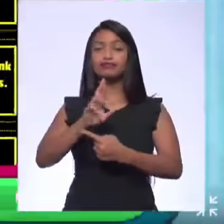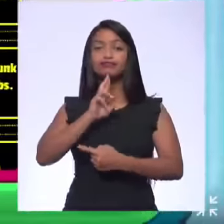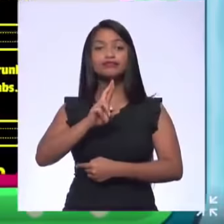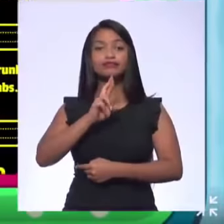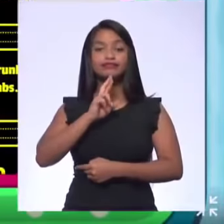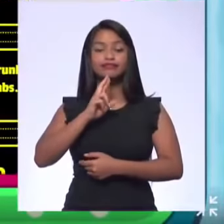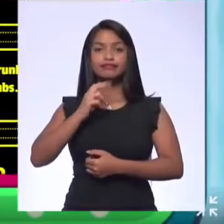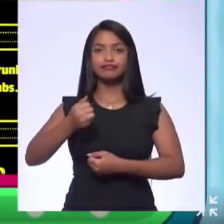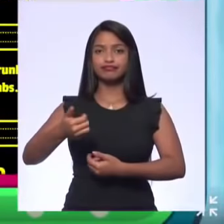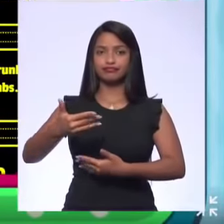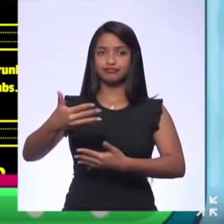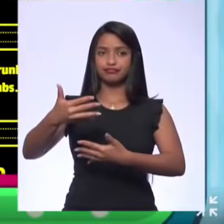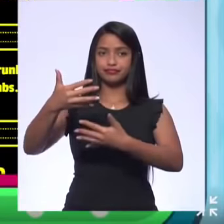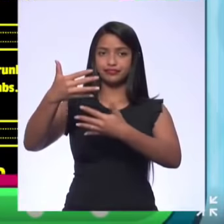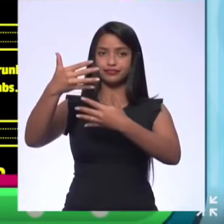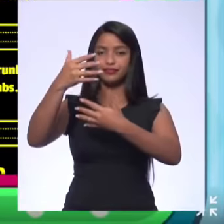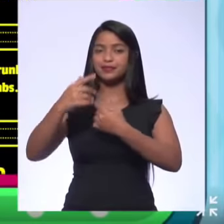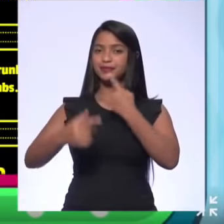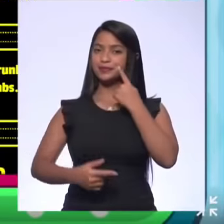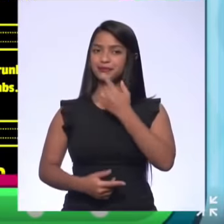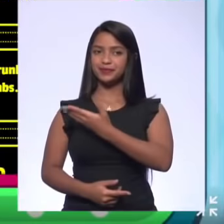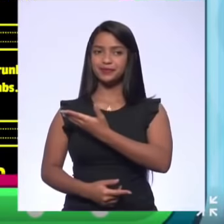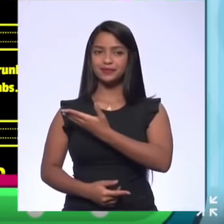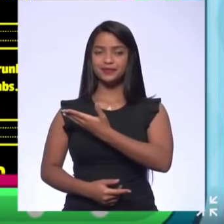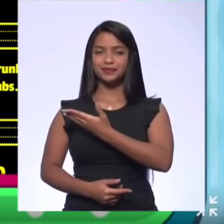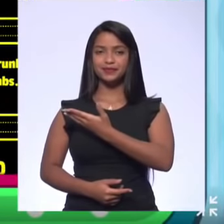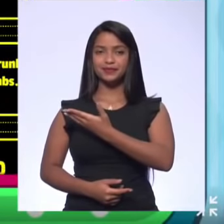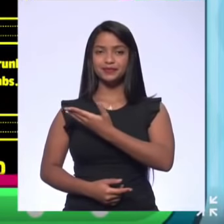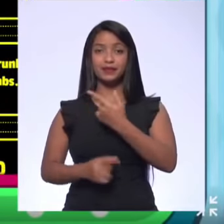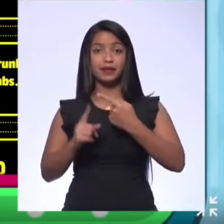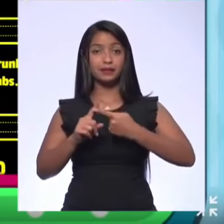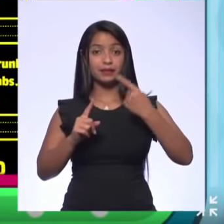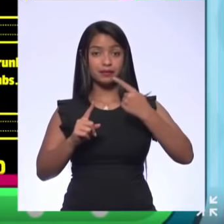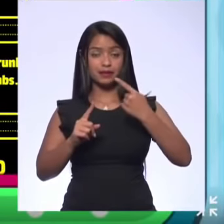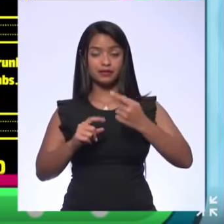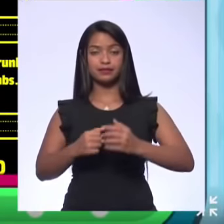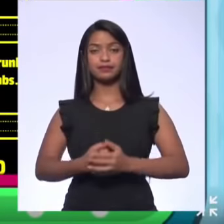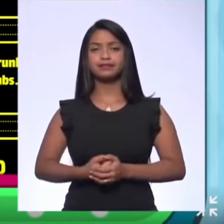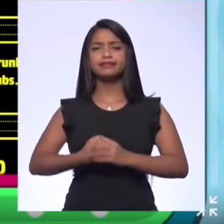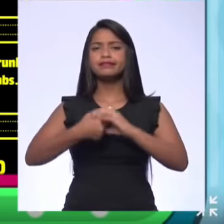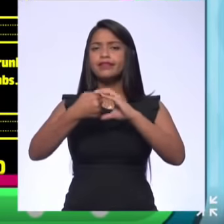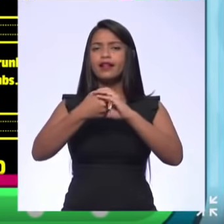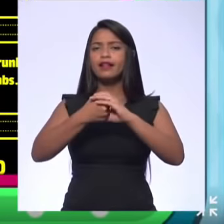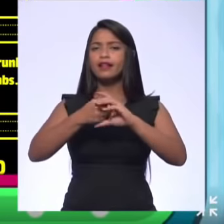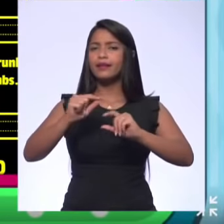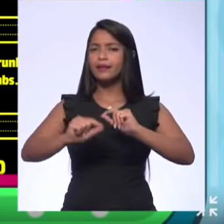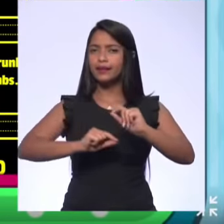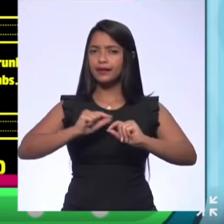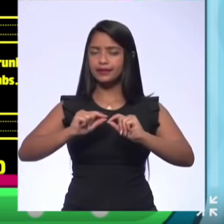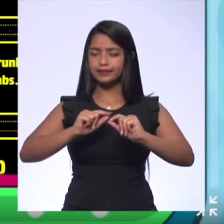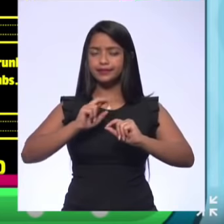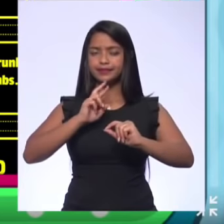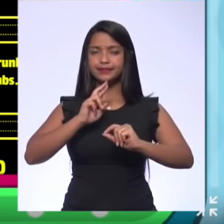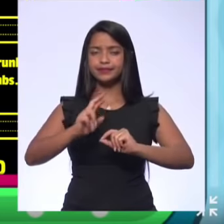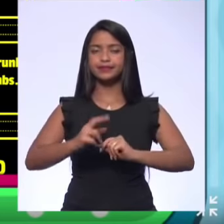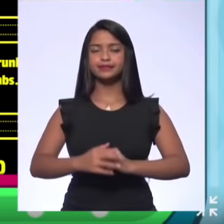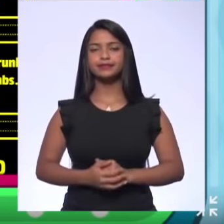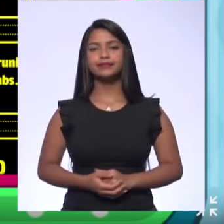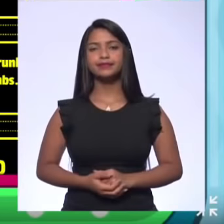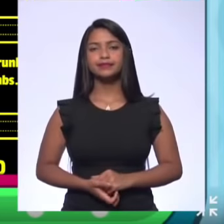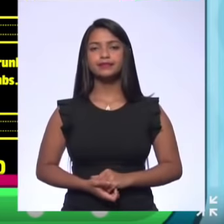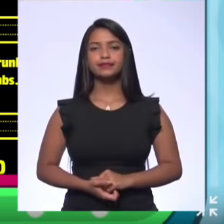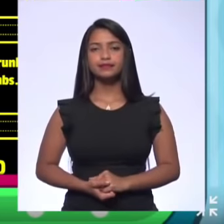vocês, bonitinho ali. Olha lá a primeira. What are cells? O que são células? Cells are considered